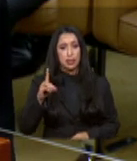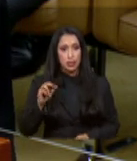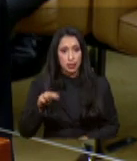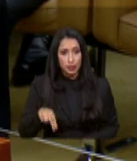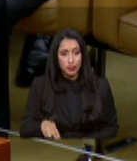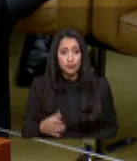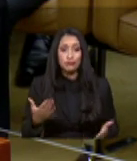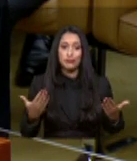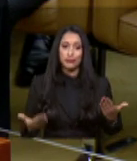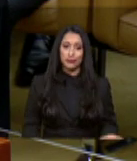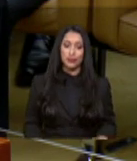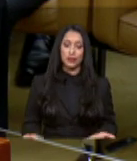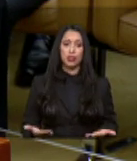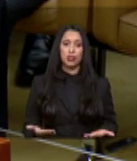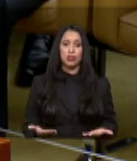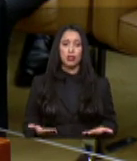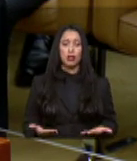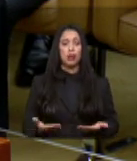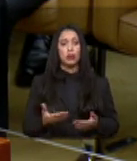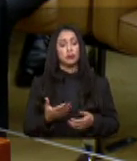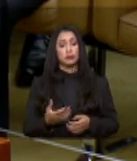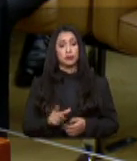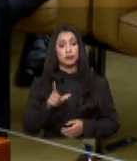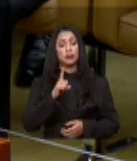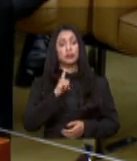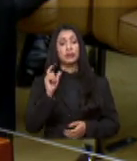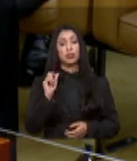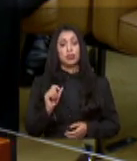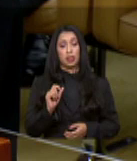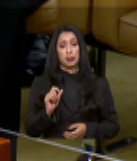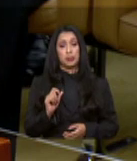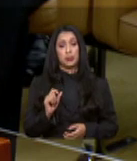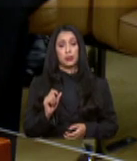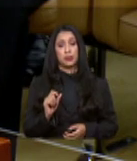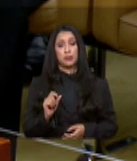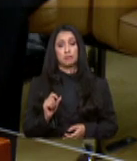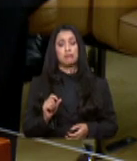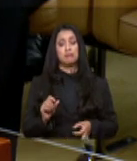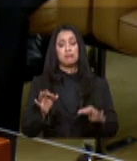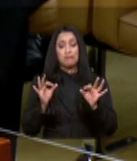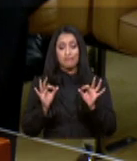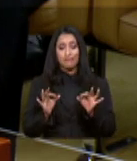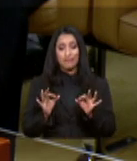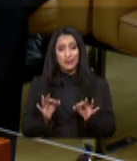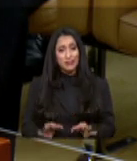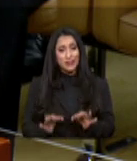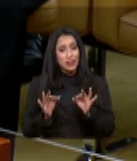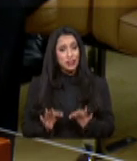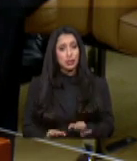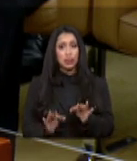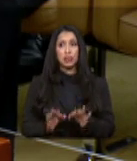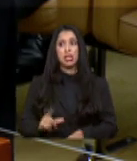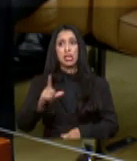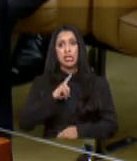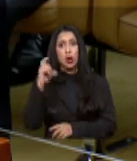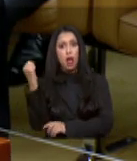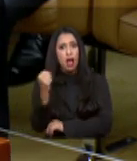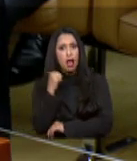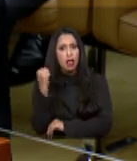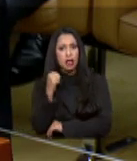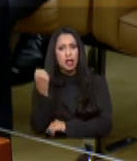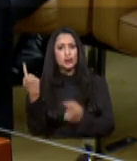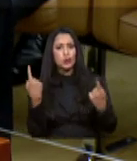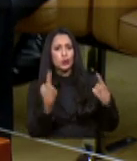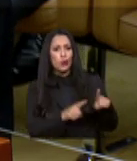É assim, excelências, portanto, que temos, por certo, que estamos diante de diversas e graves